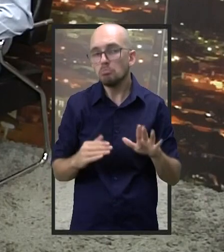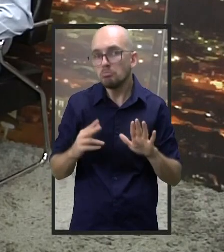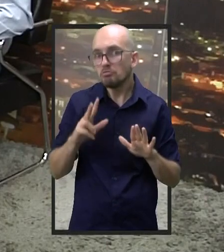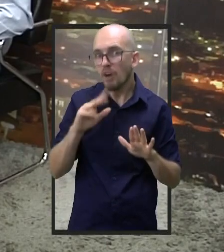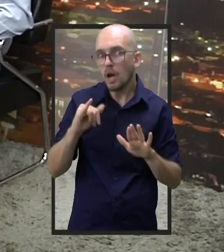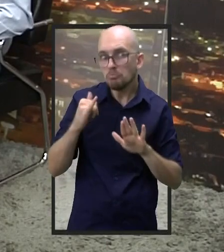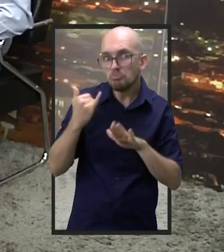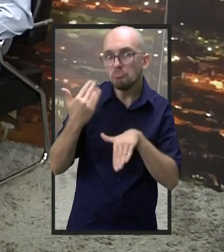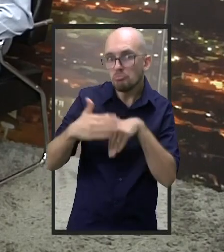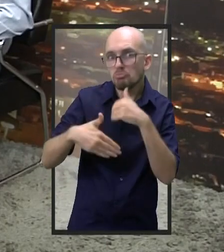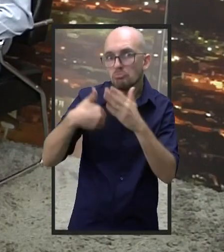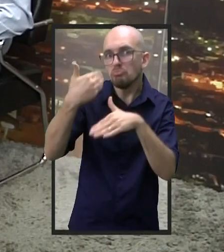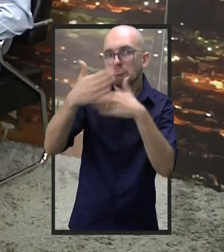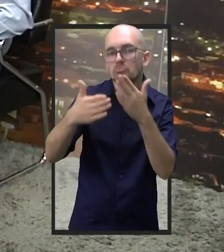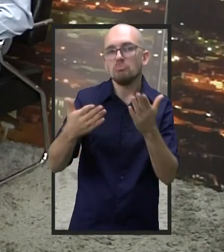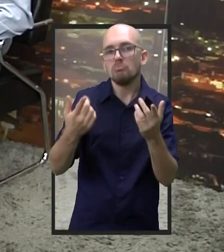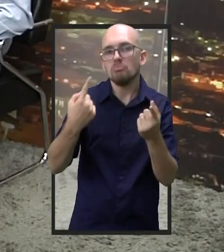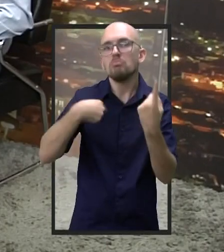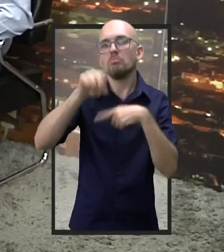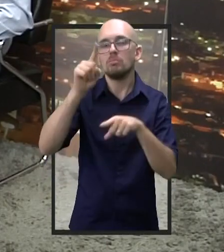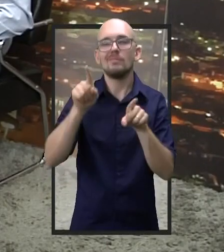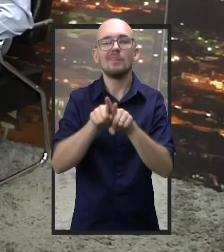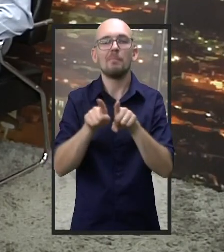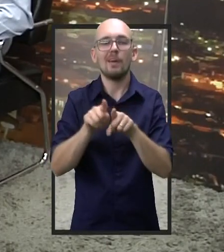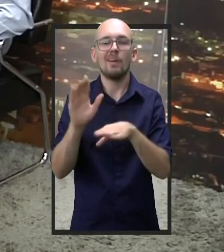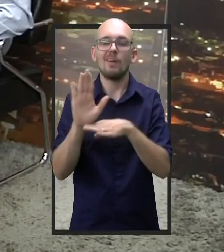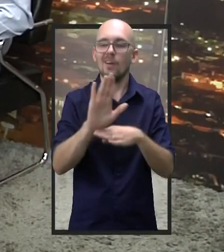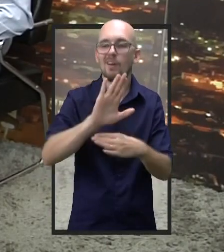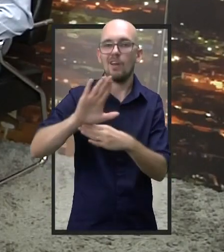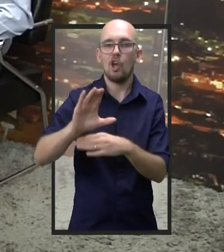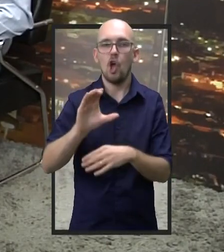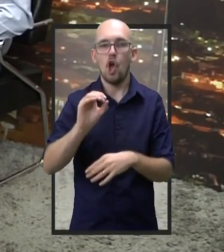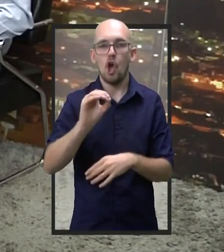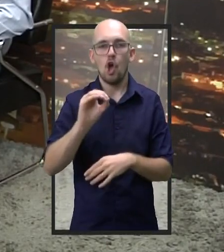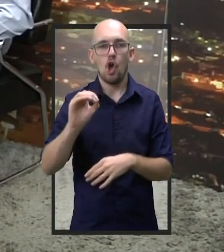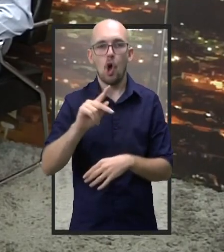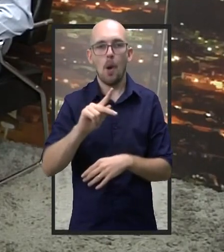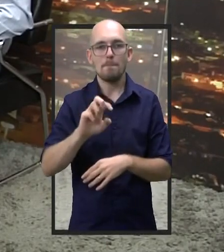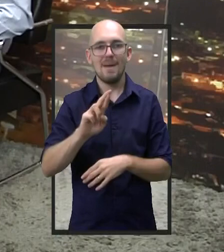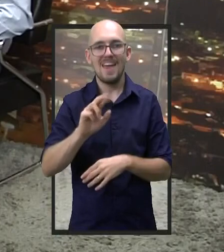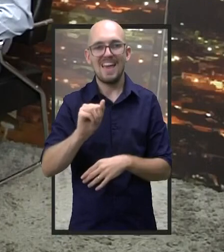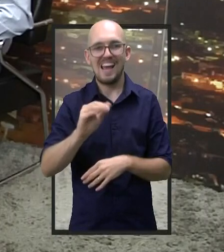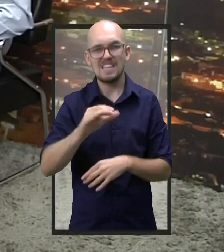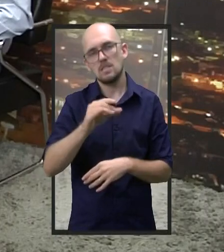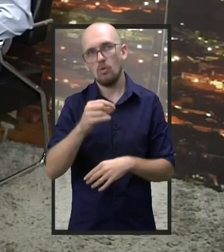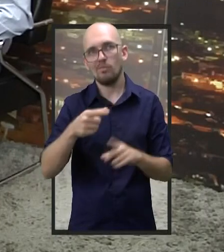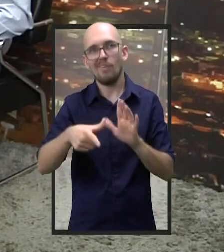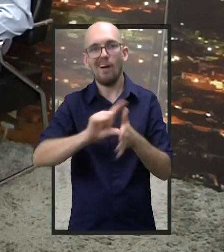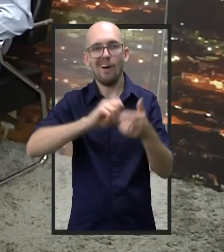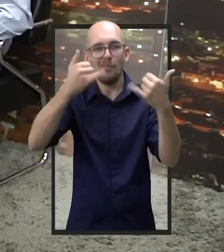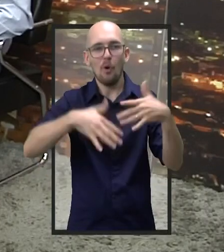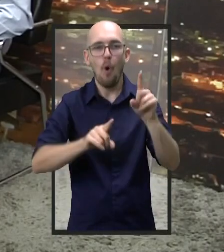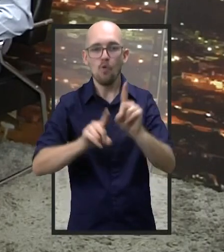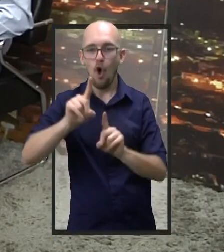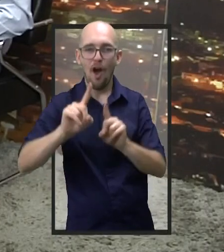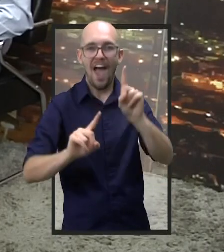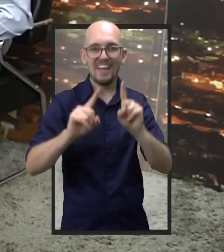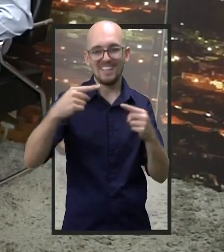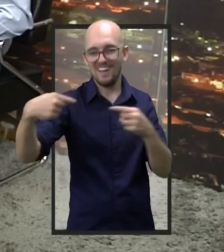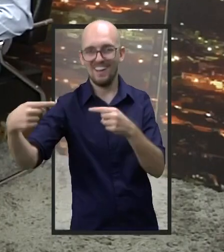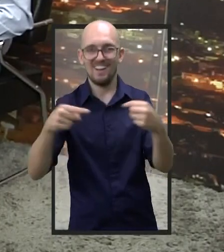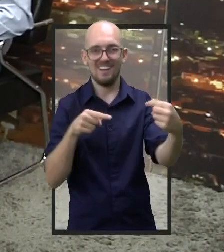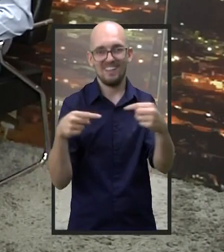a evoluir, a cooperação. Nós falamos muito em concorrência entre os países, que existe mesmo, é esse contexto global que você